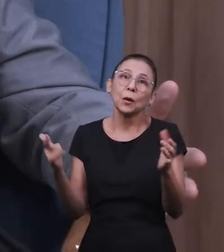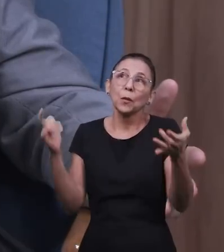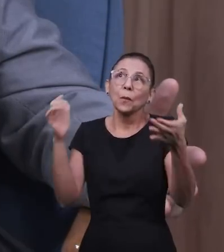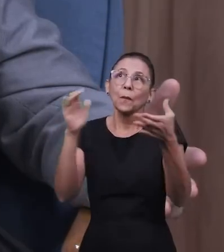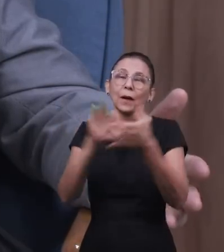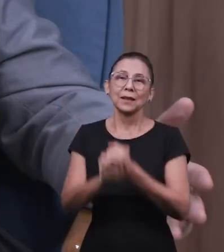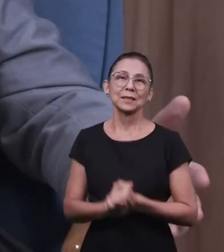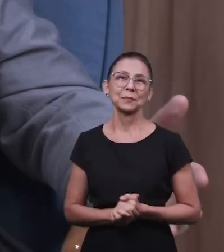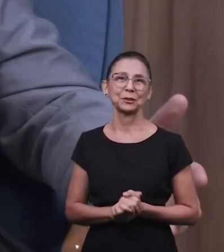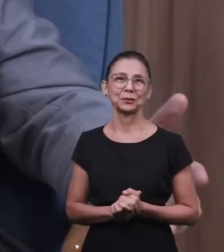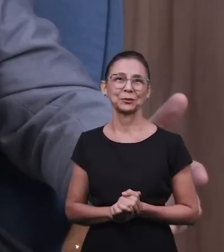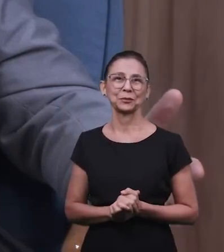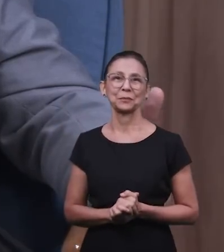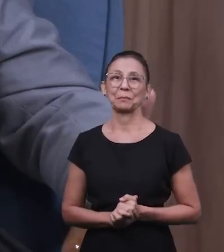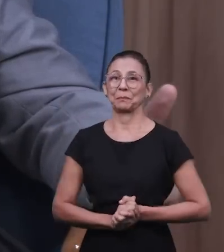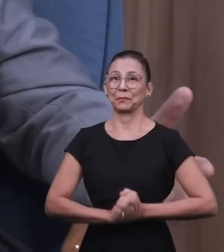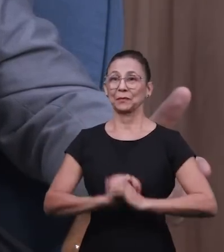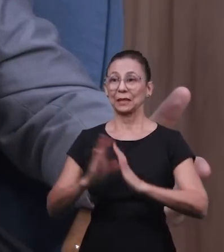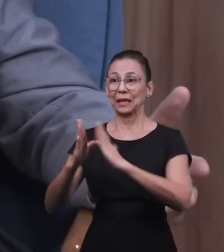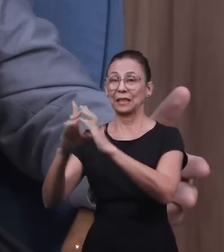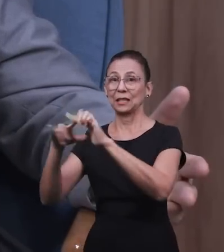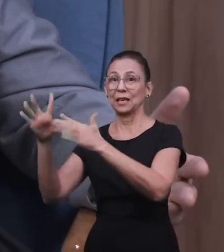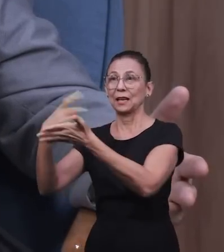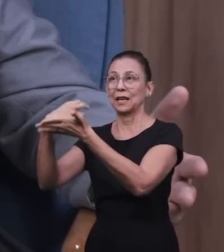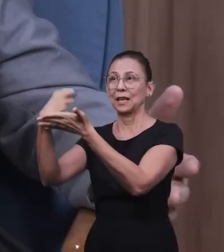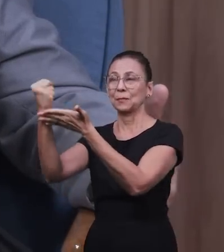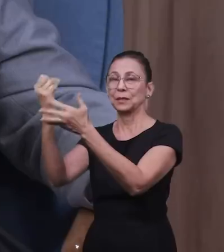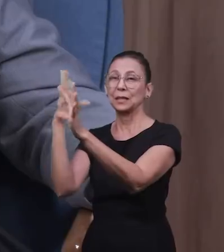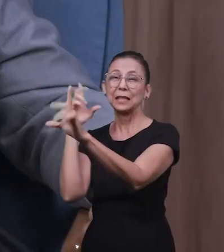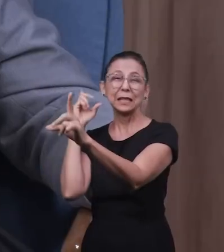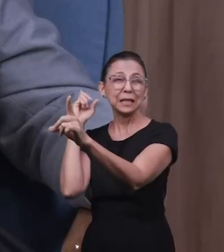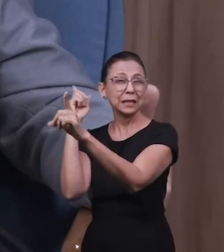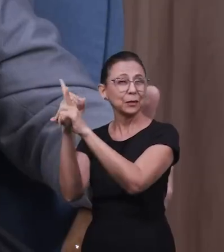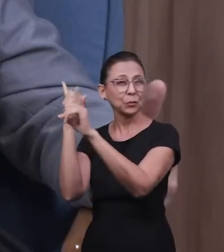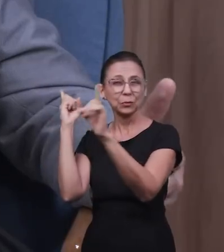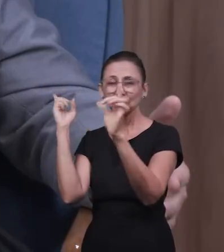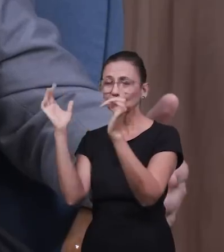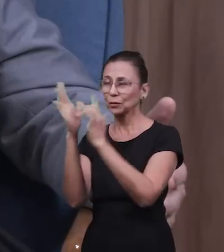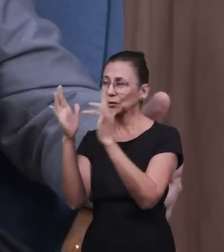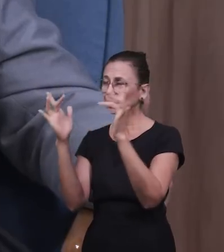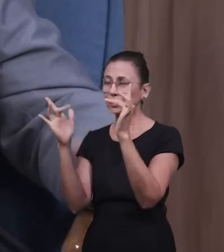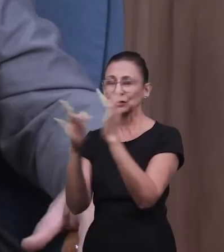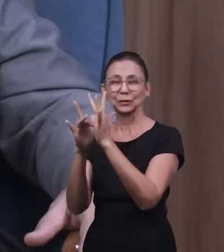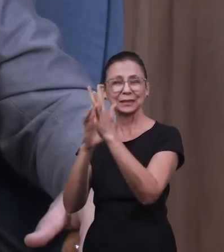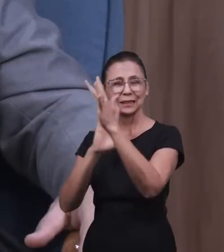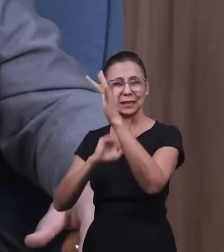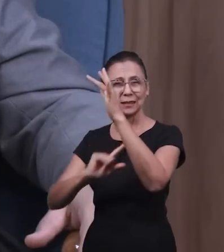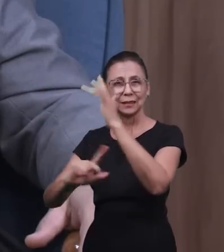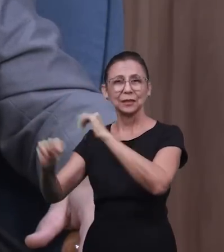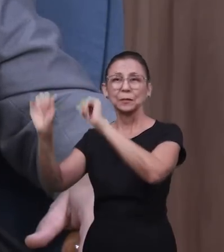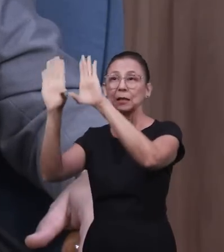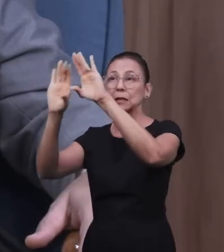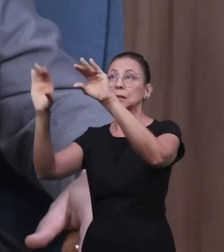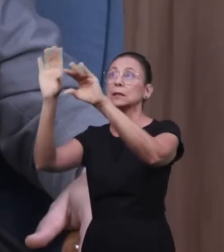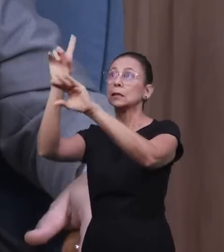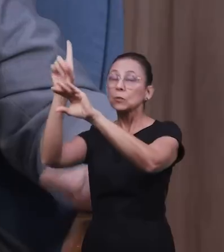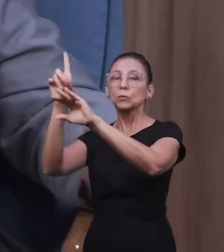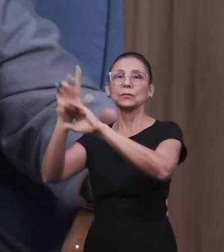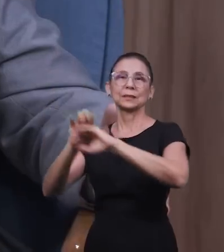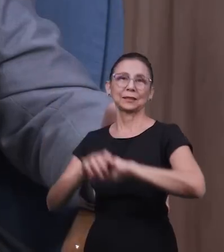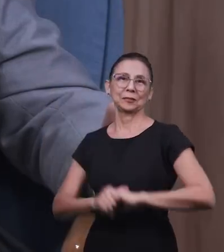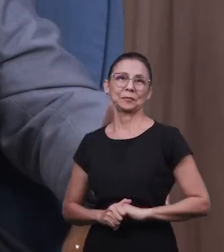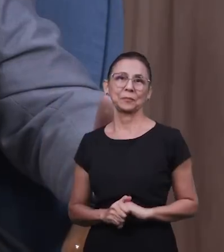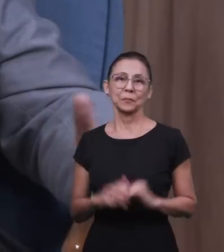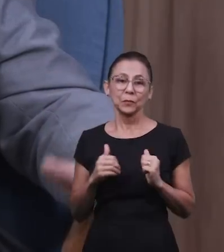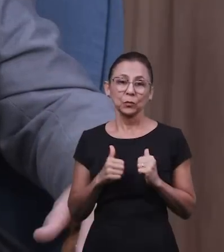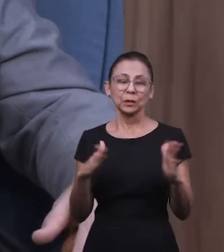o casamento, quando a igreja for arrebatada para o encontro definitivo com o Senhor Jesus nas nuvens e o